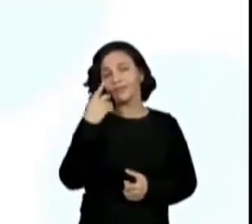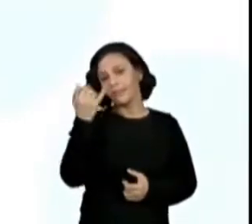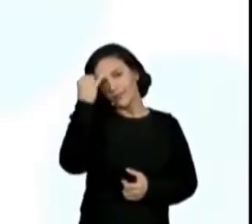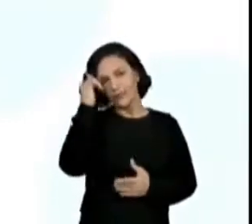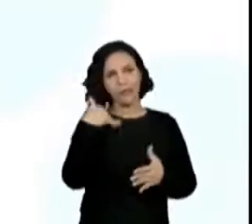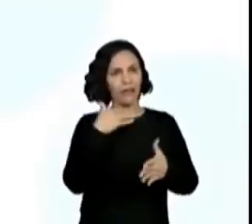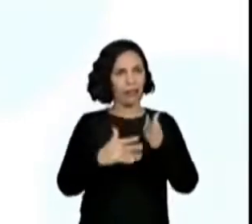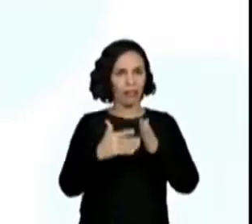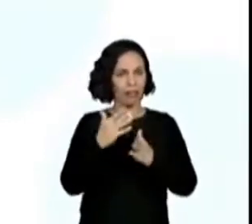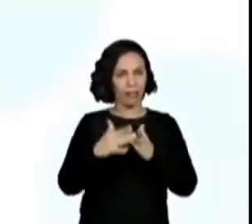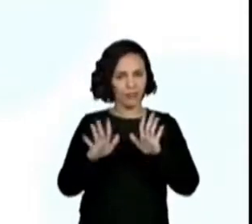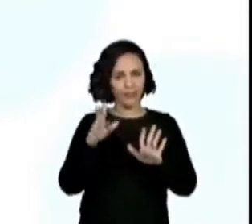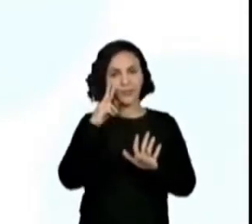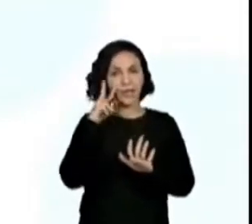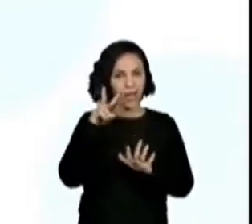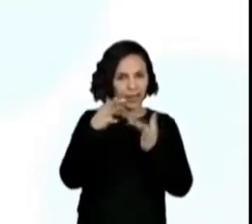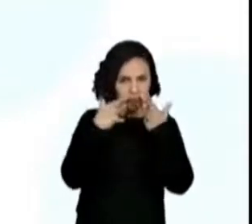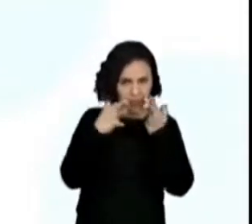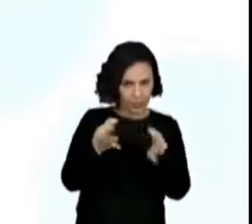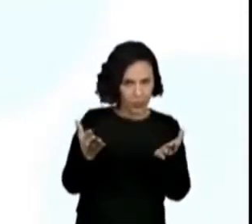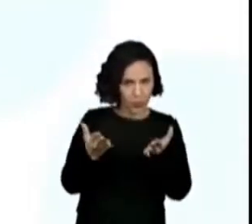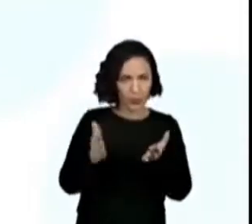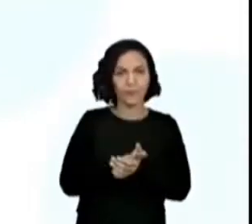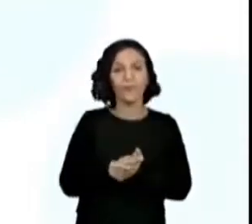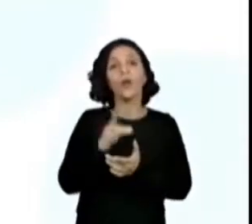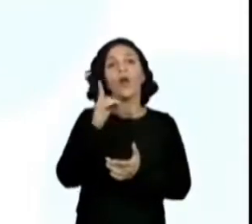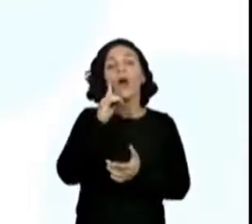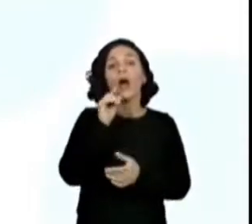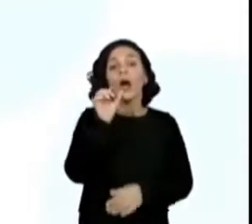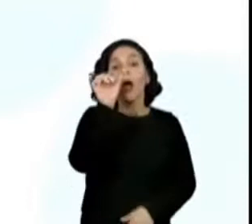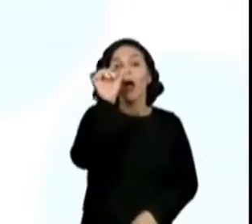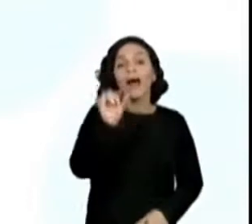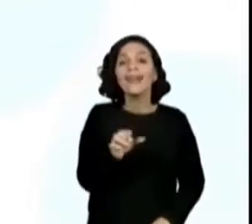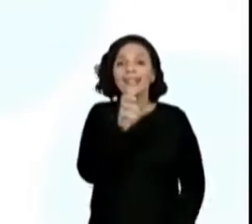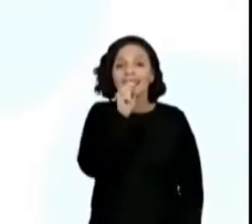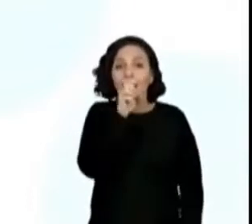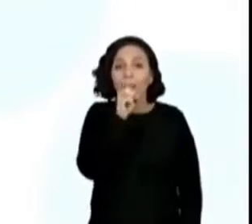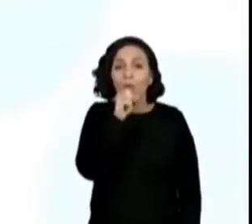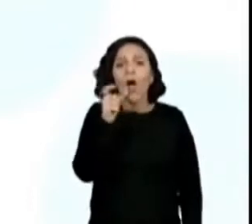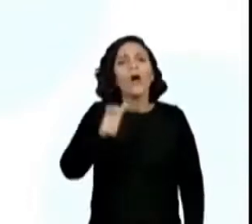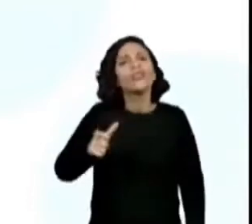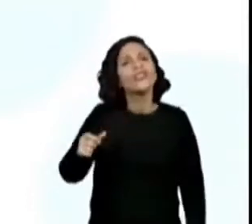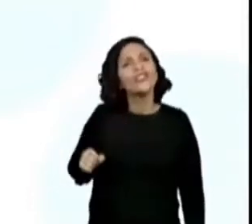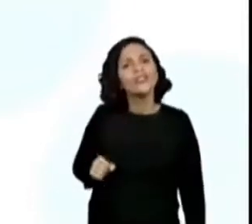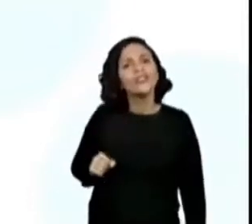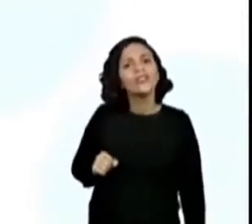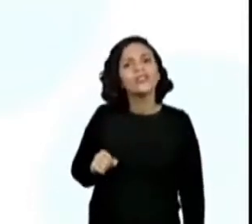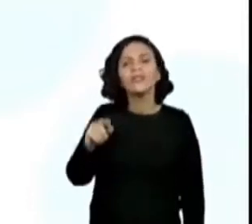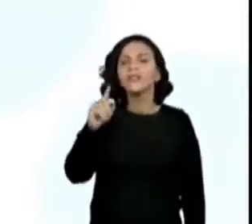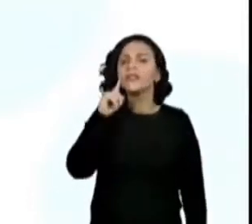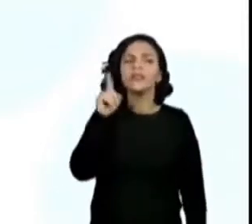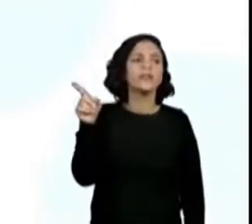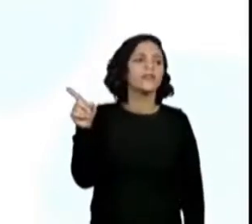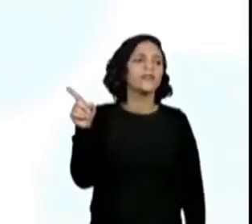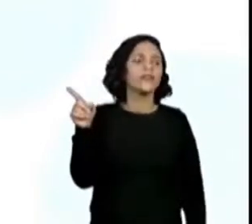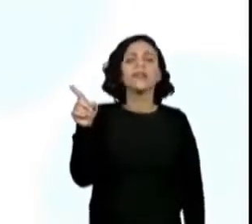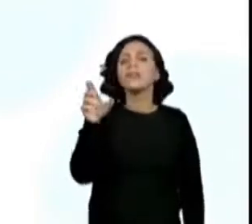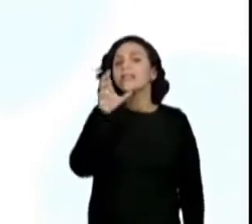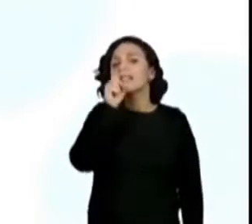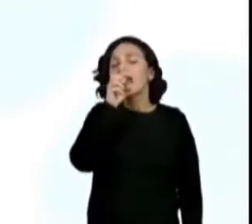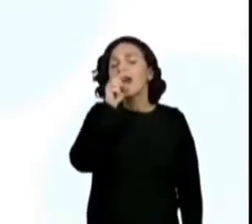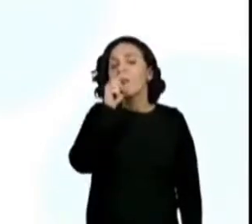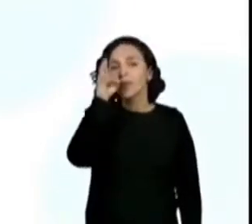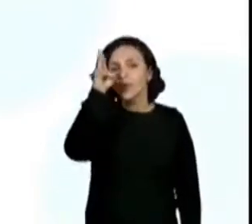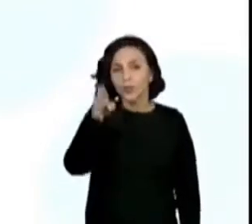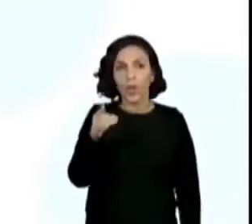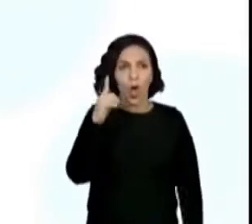se perder neste momento. Então, eu vou na coluna do sábado. Então, de novo, tenho aqui